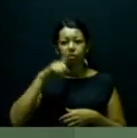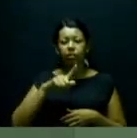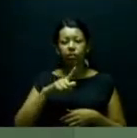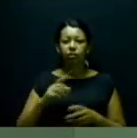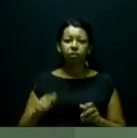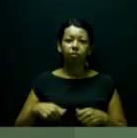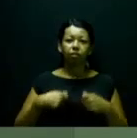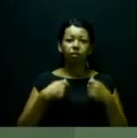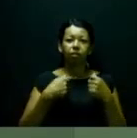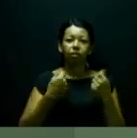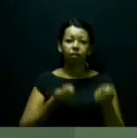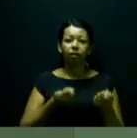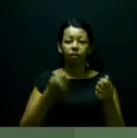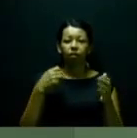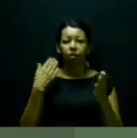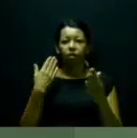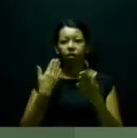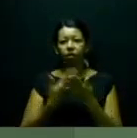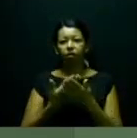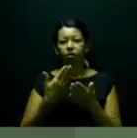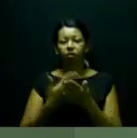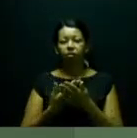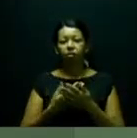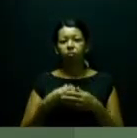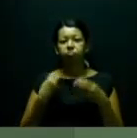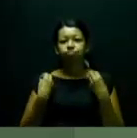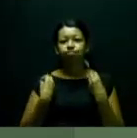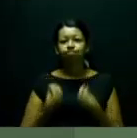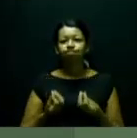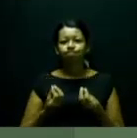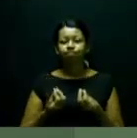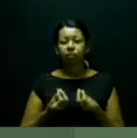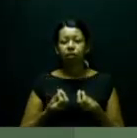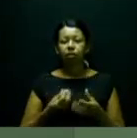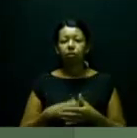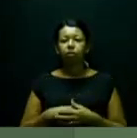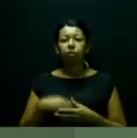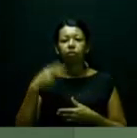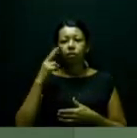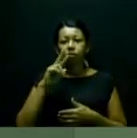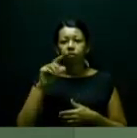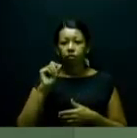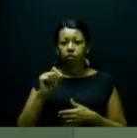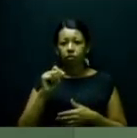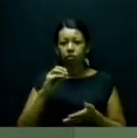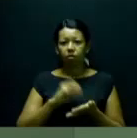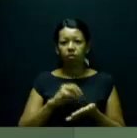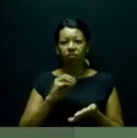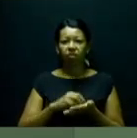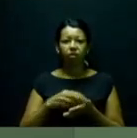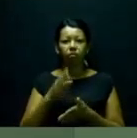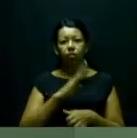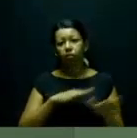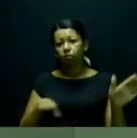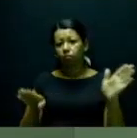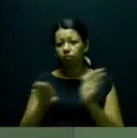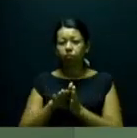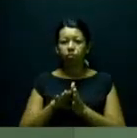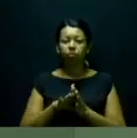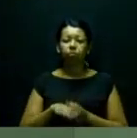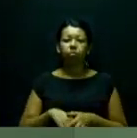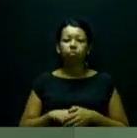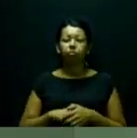aula. É lamentável. É lamentável quando a gente depara com a falta de tudo, com